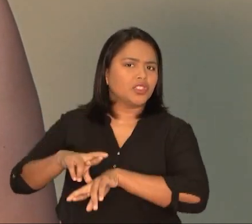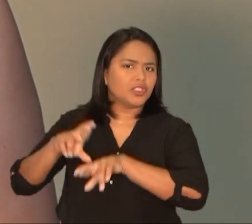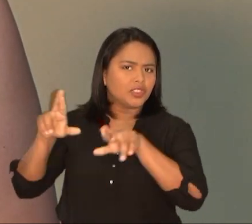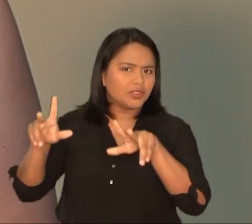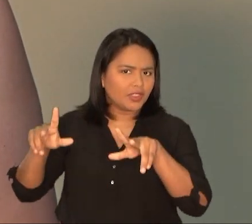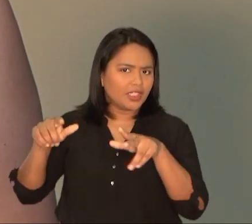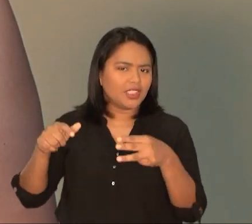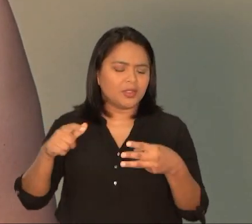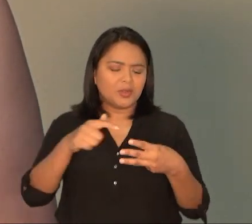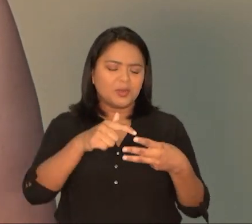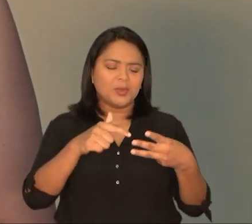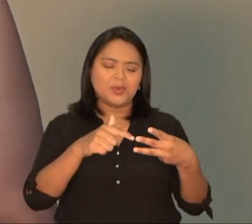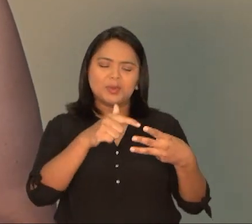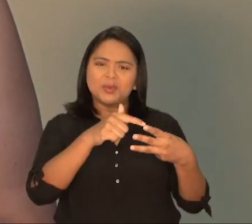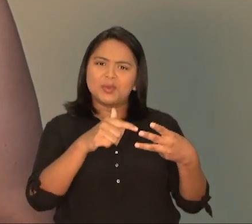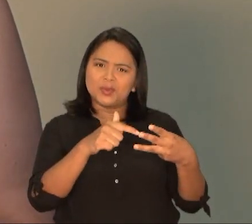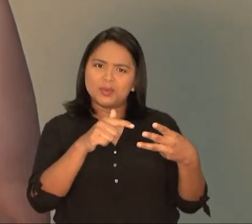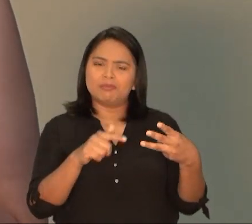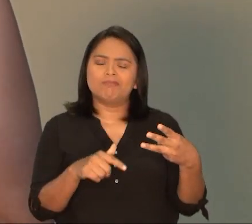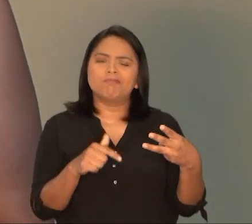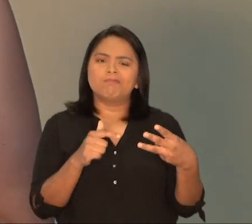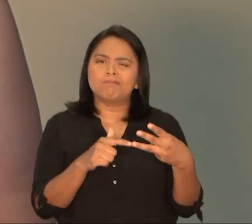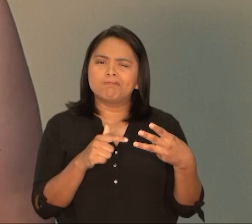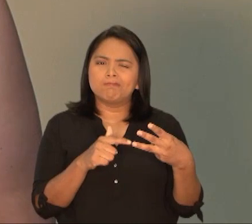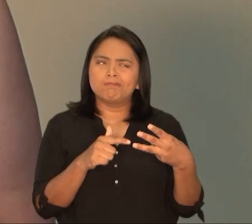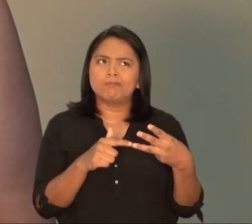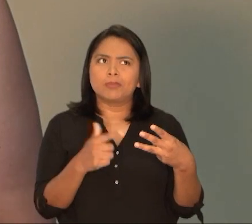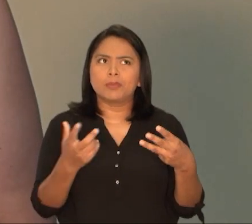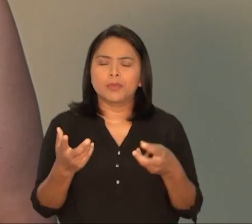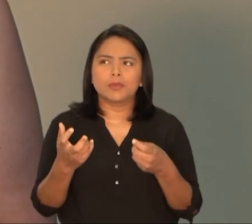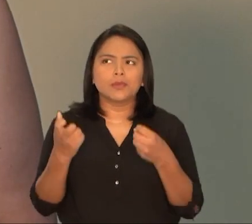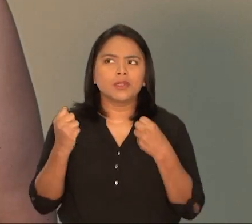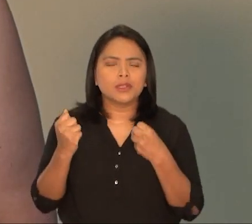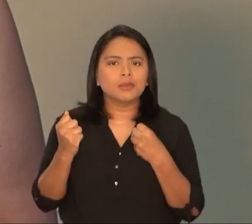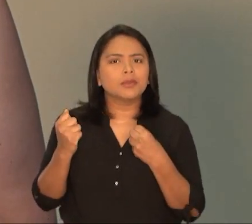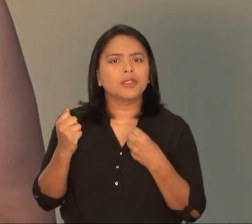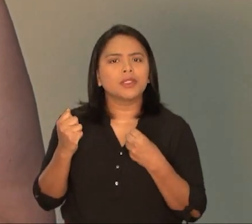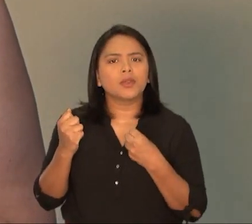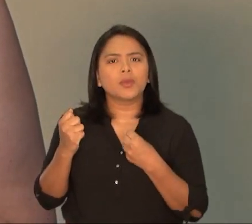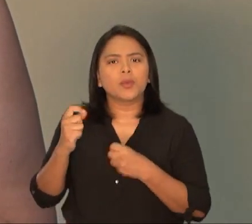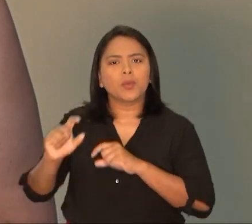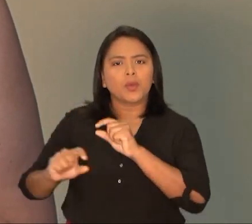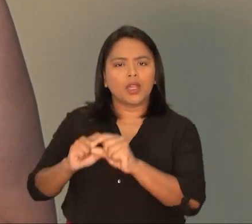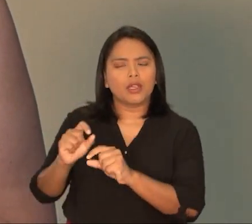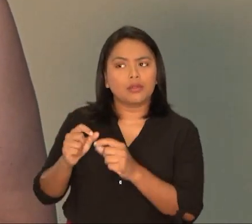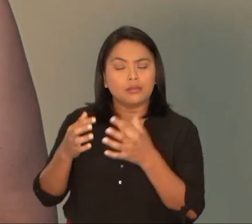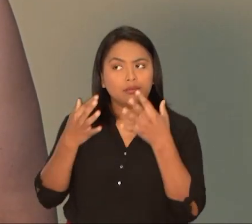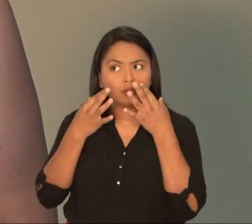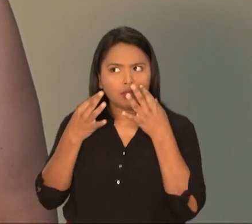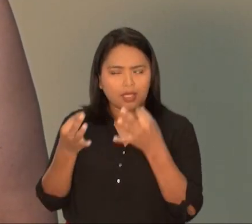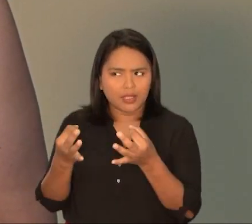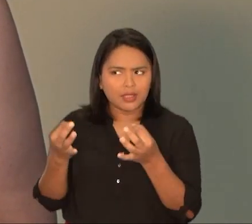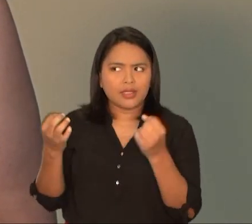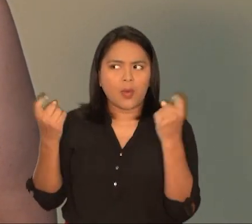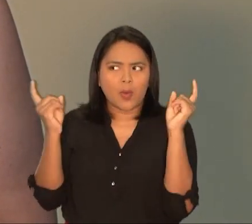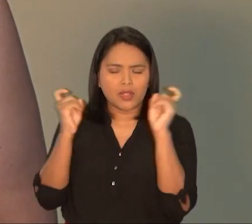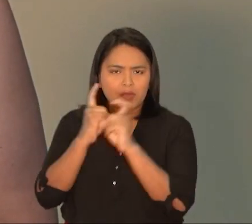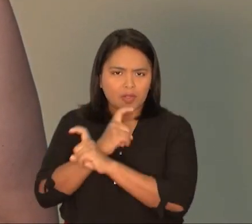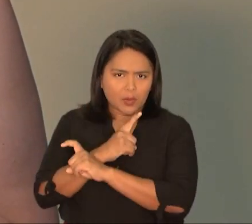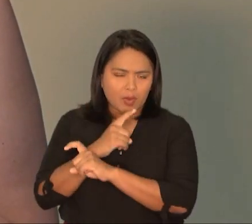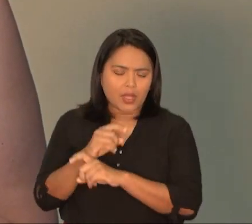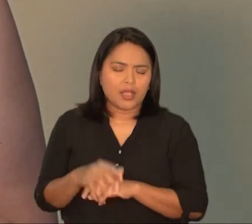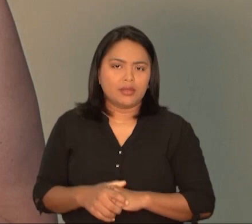mais velhos. Então, isso foi o que primeiro me chamou a atenção em relação às dificuldades que ele